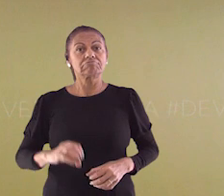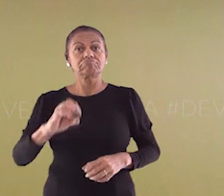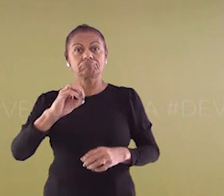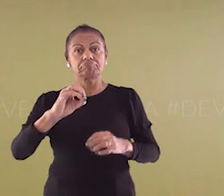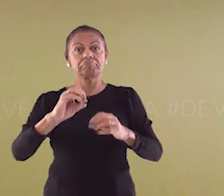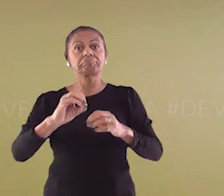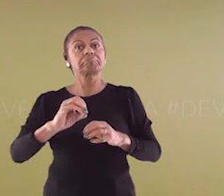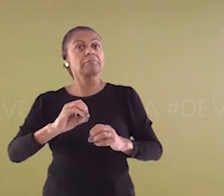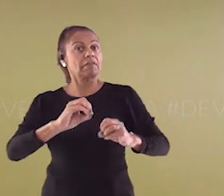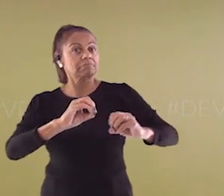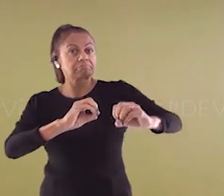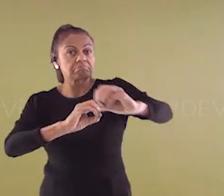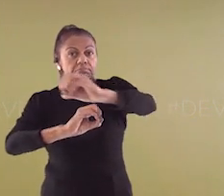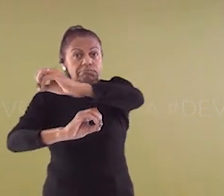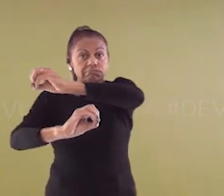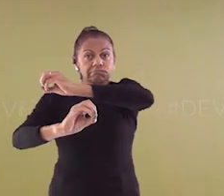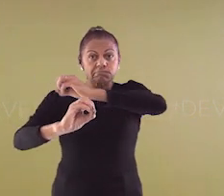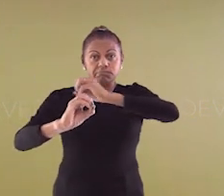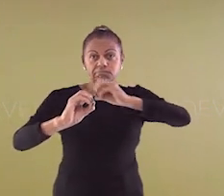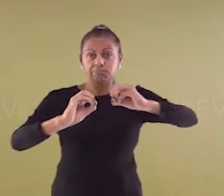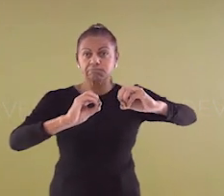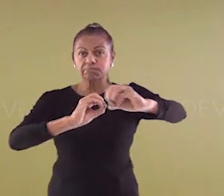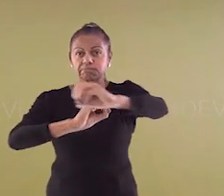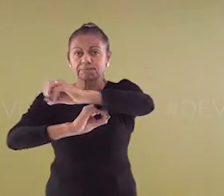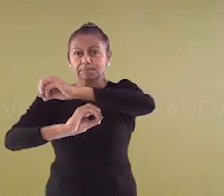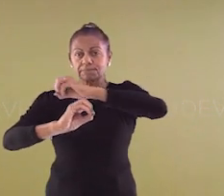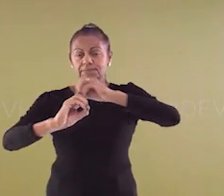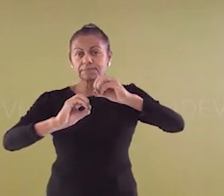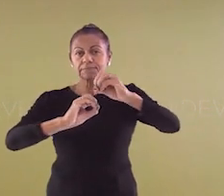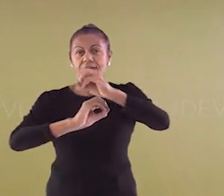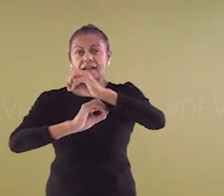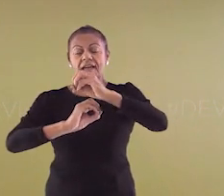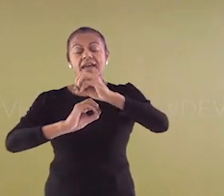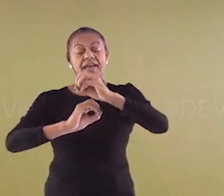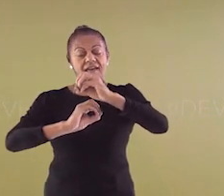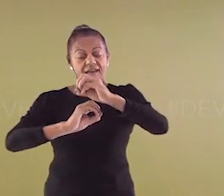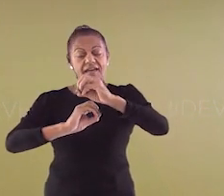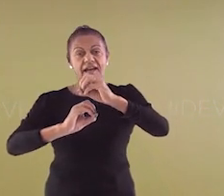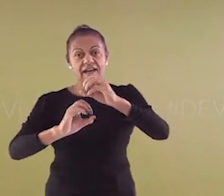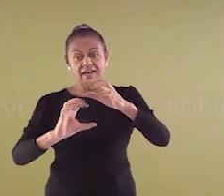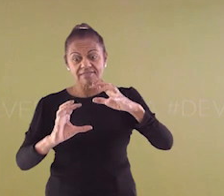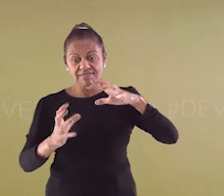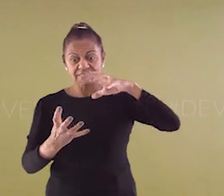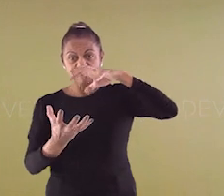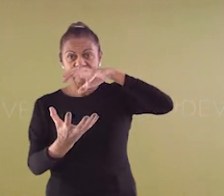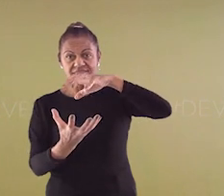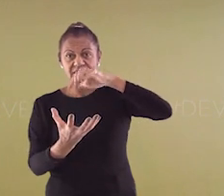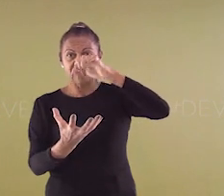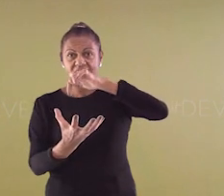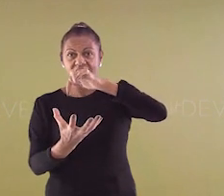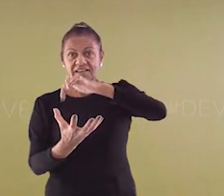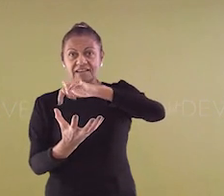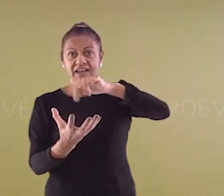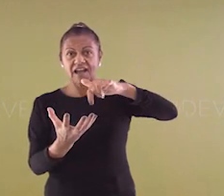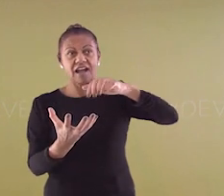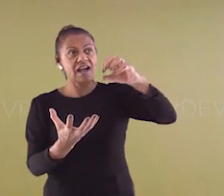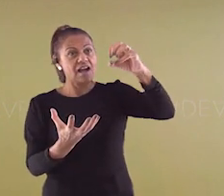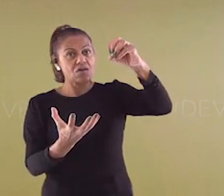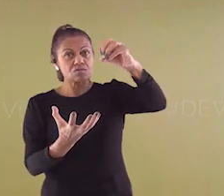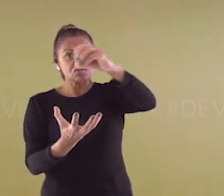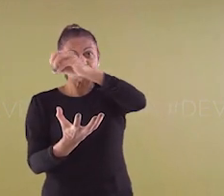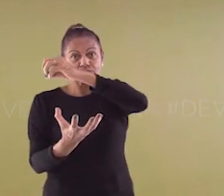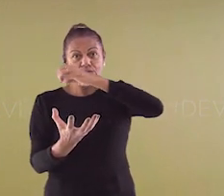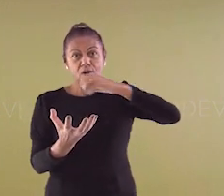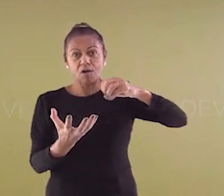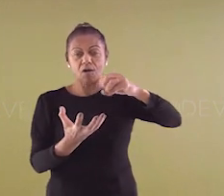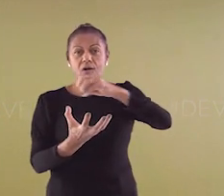translação, ela é um movimento em que a Terra realiza em torno do Sol, sendo que ela demora 365